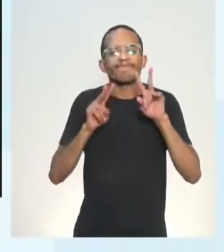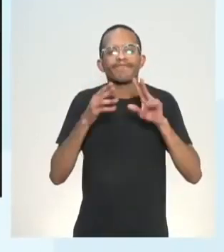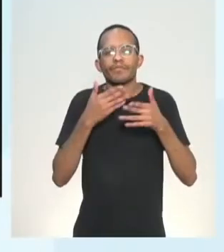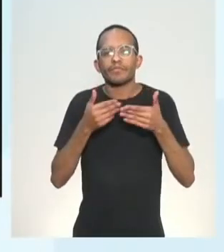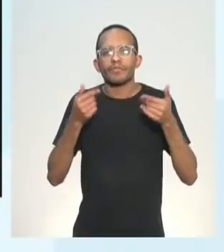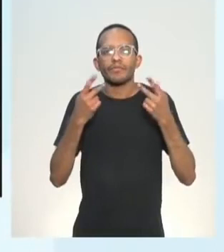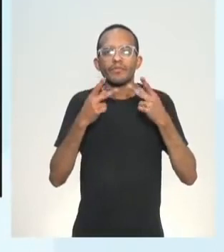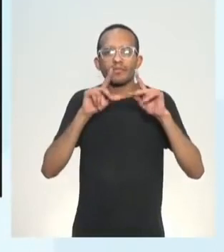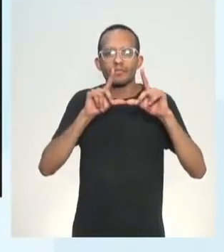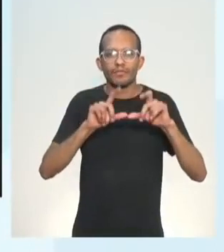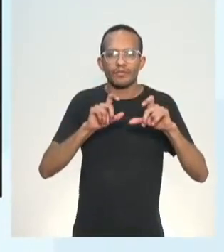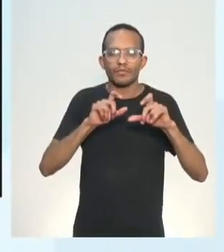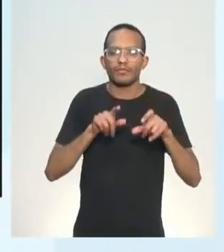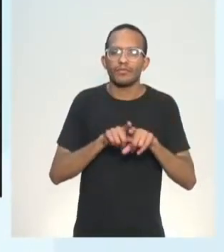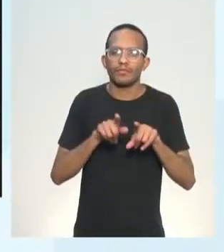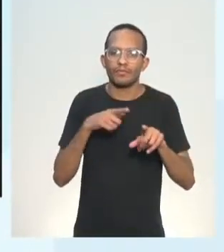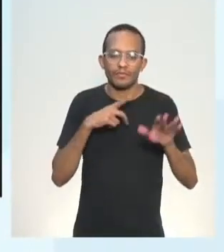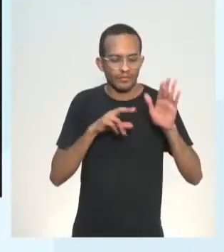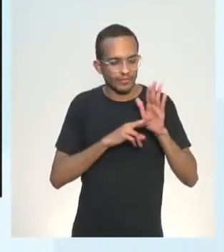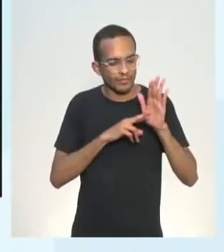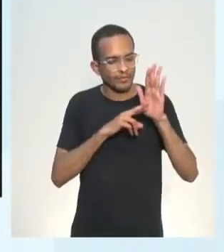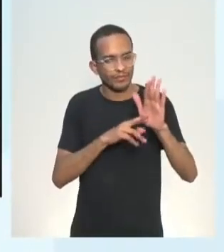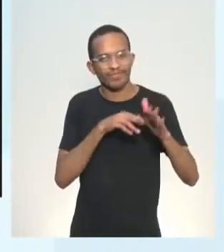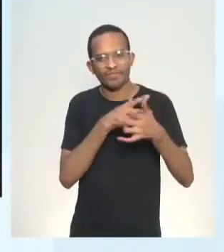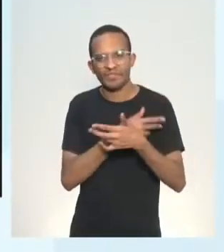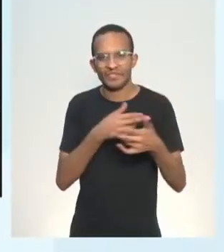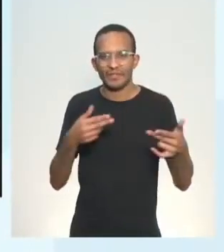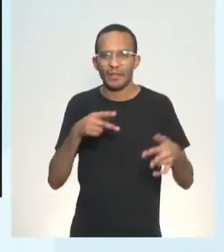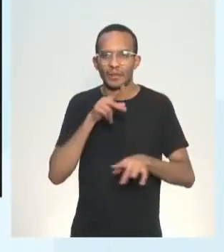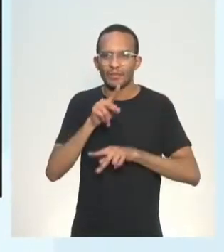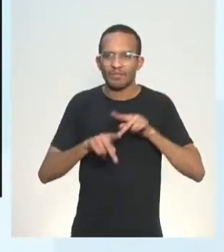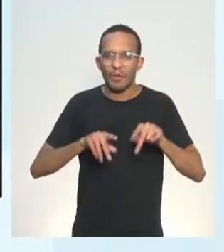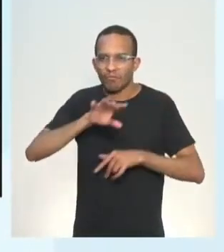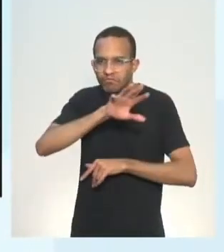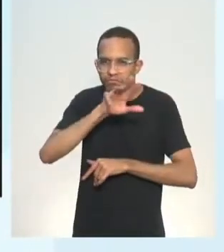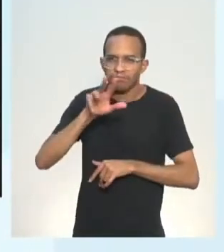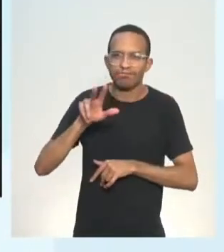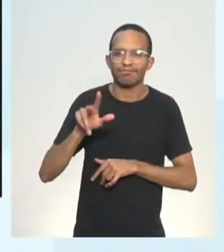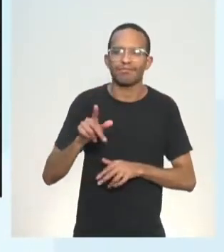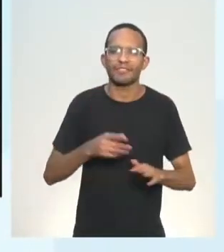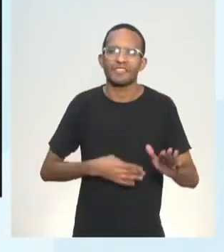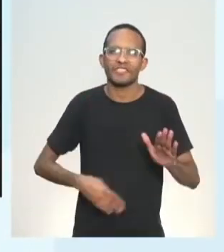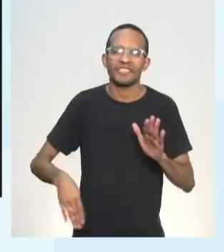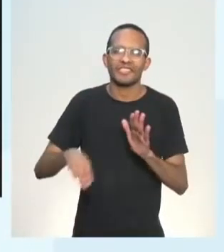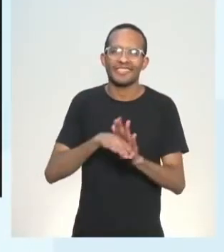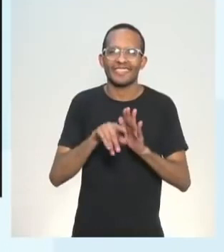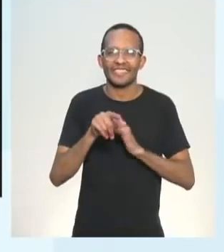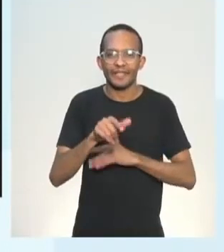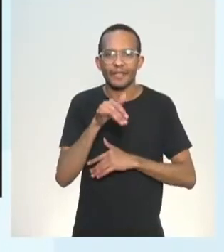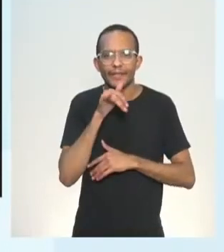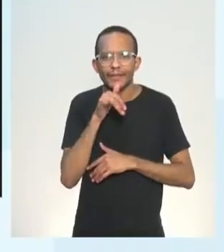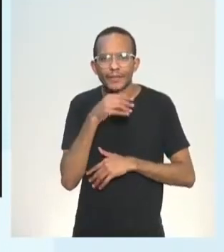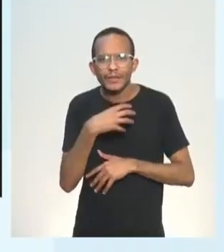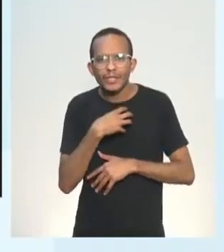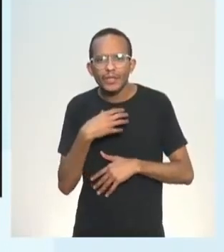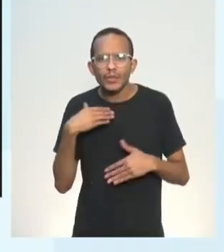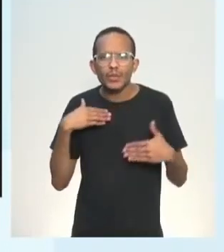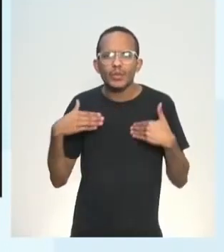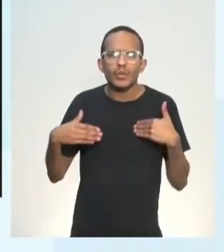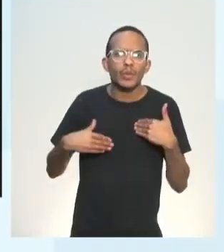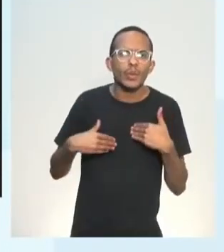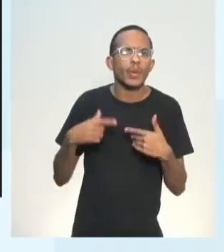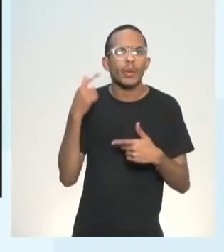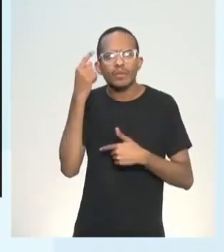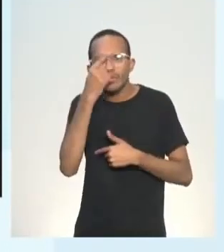essa imagem. Aqui a gente tem uma representação, né, dos vários povos africanos que chegam aqui. A gente observa que os traços físicos deles,